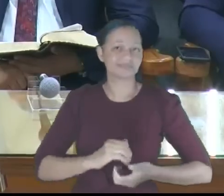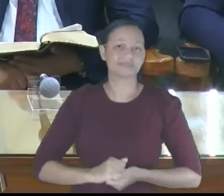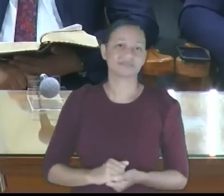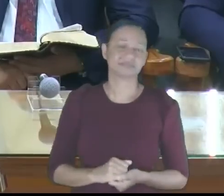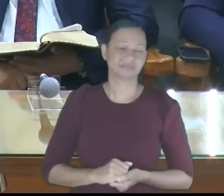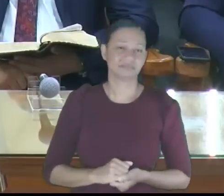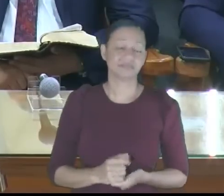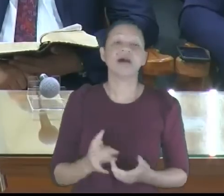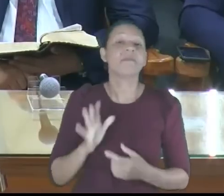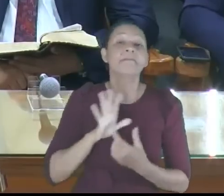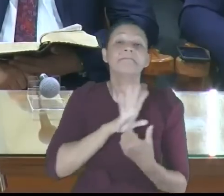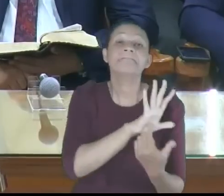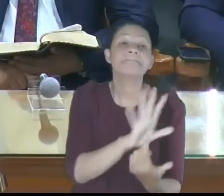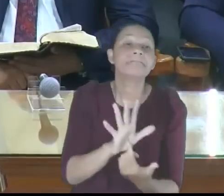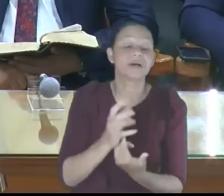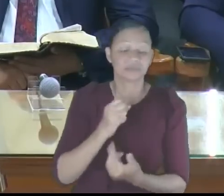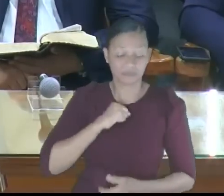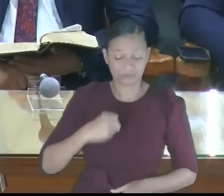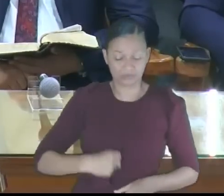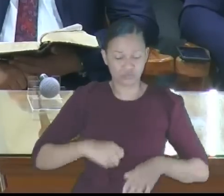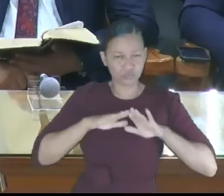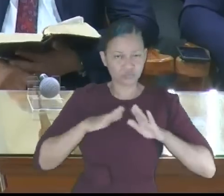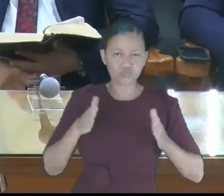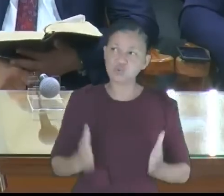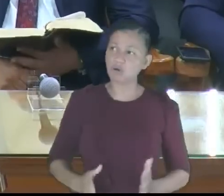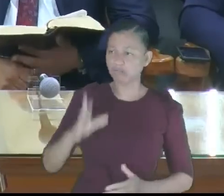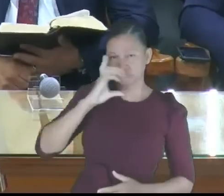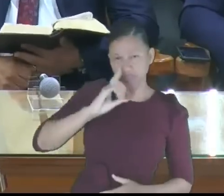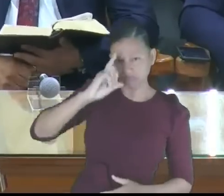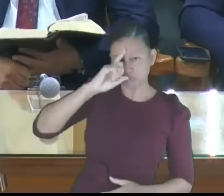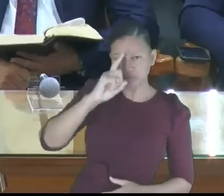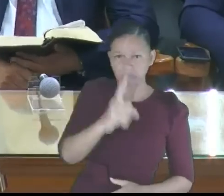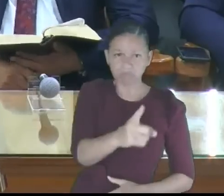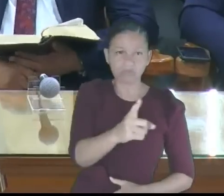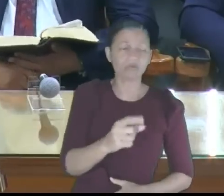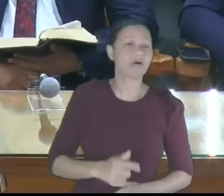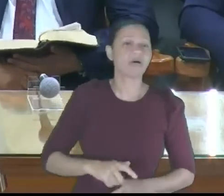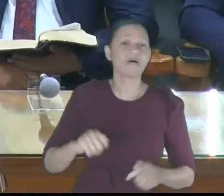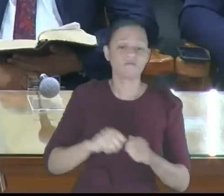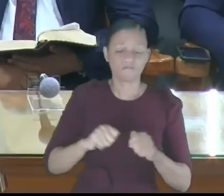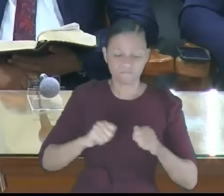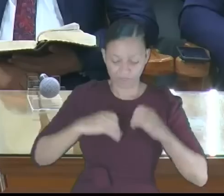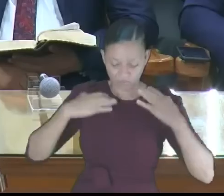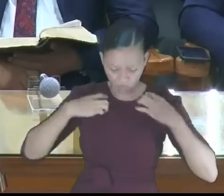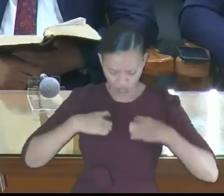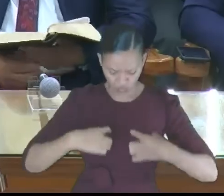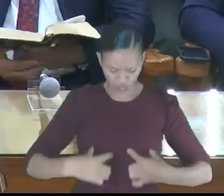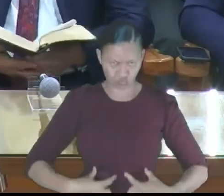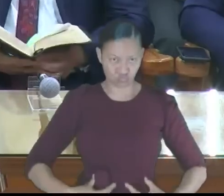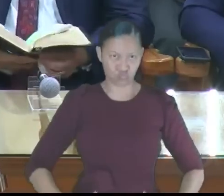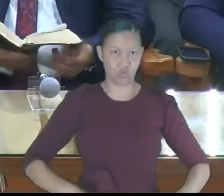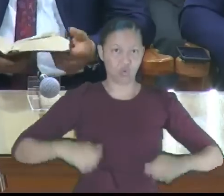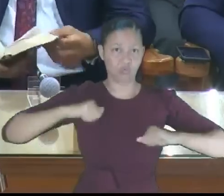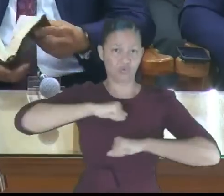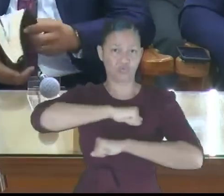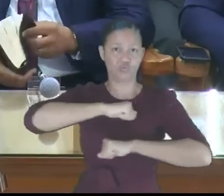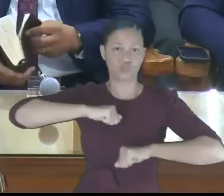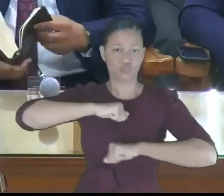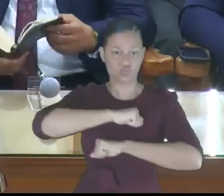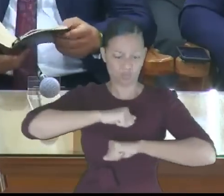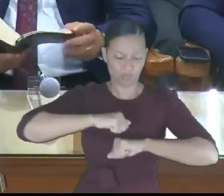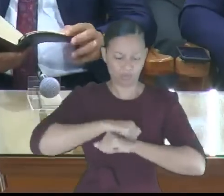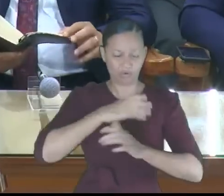Isso demonstra no sumo sacerdote. Quando Deus mandou fazer a roupa de Arão, vamos abrir a Bíblia em Êxodo